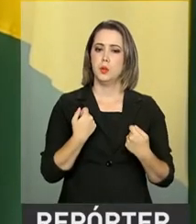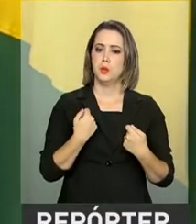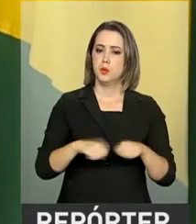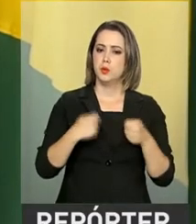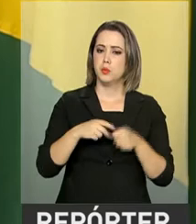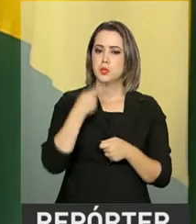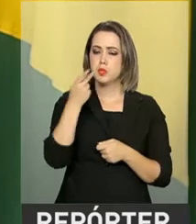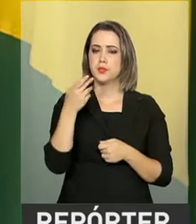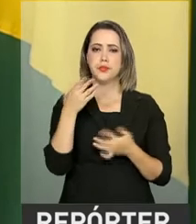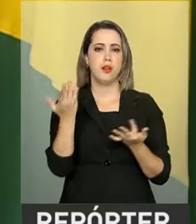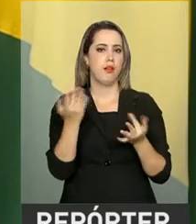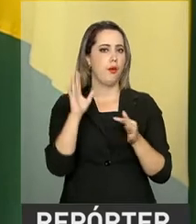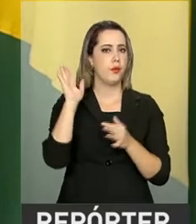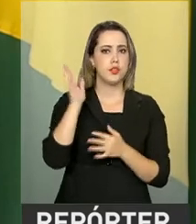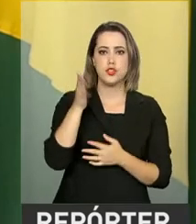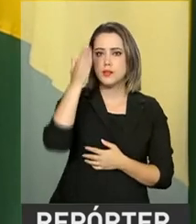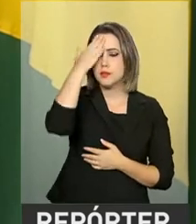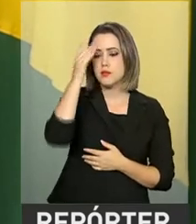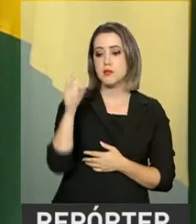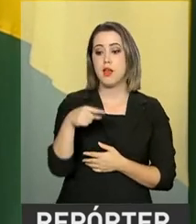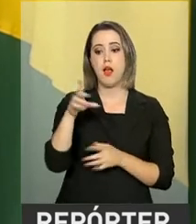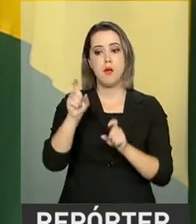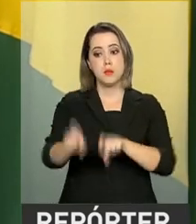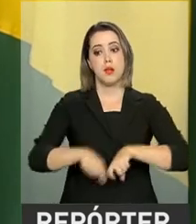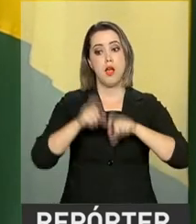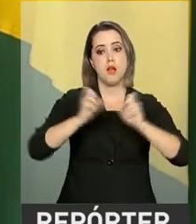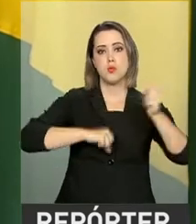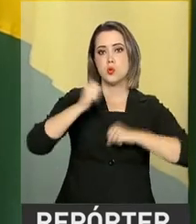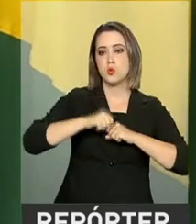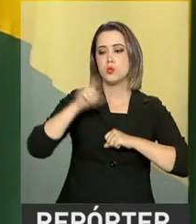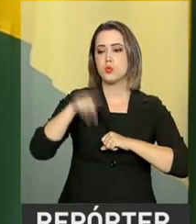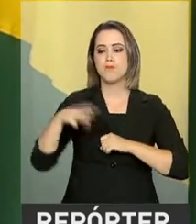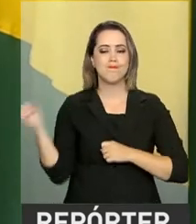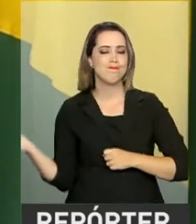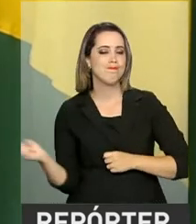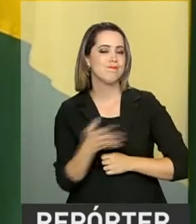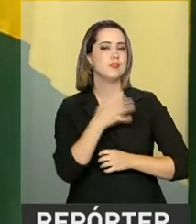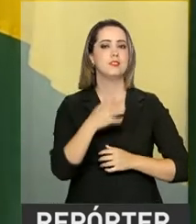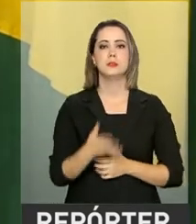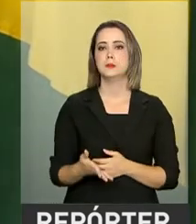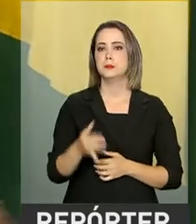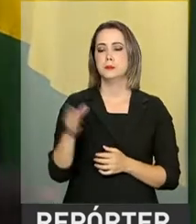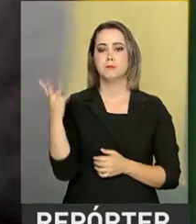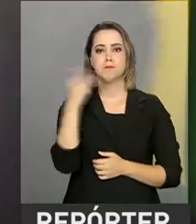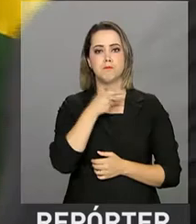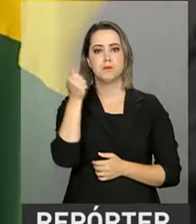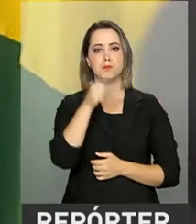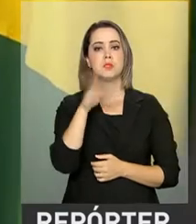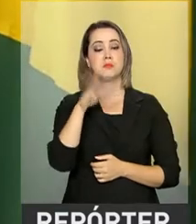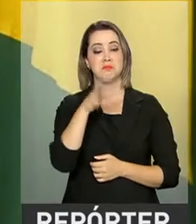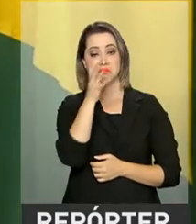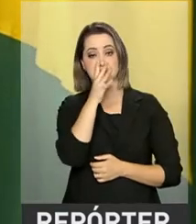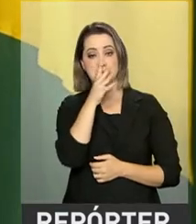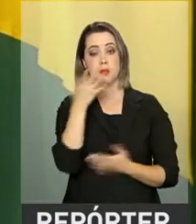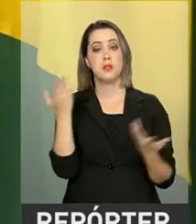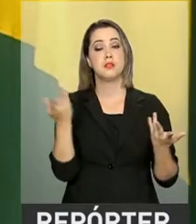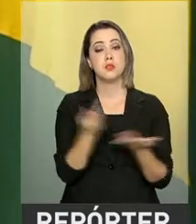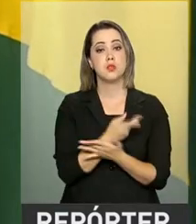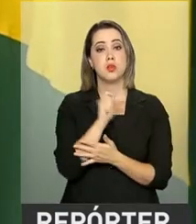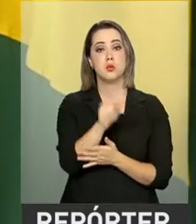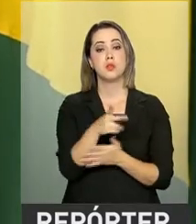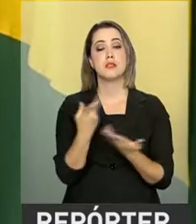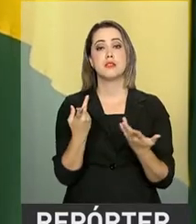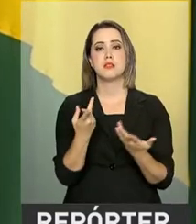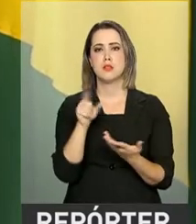absoluta de excelência e inovação e de competitividade aliás o interessante é que esse episódio o